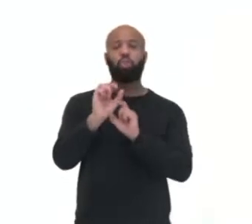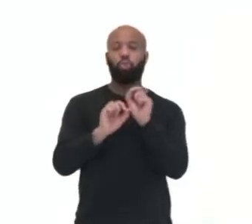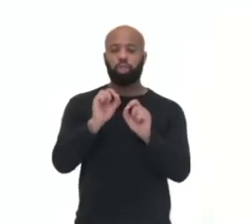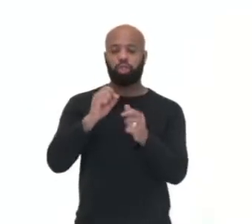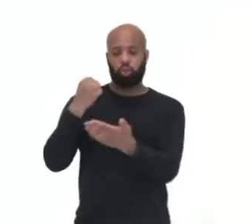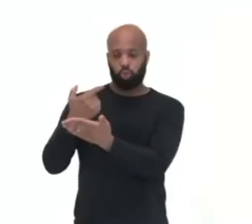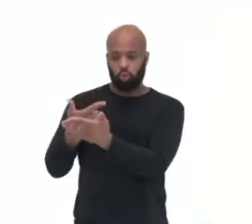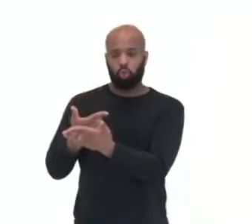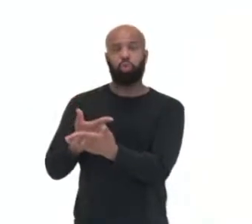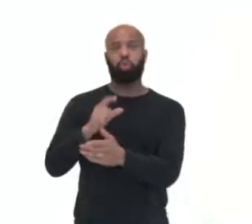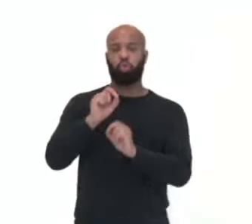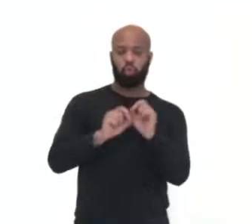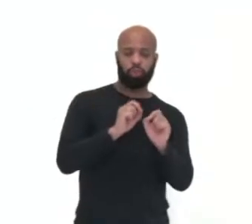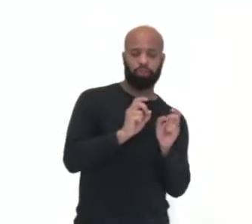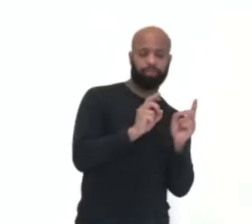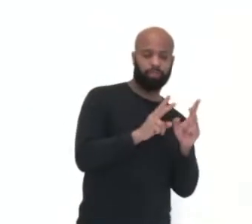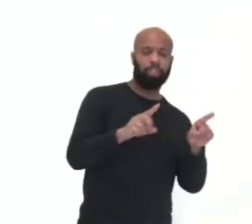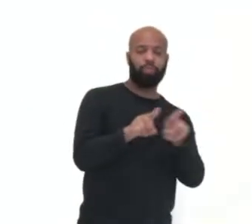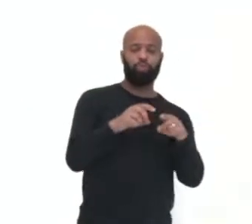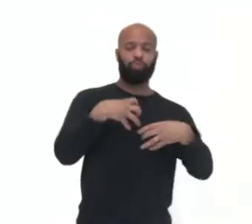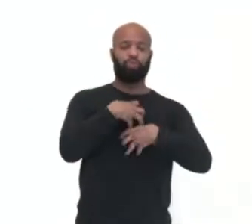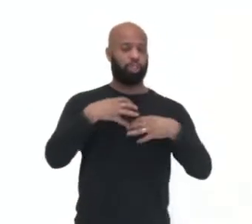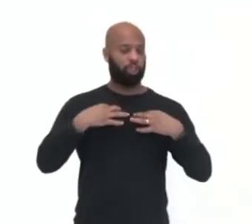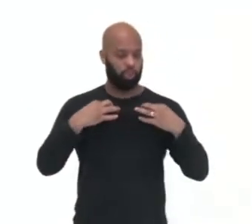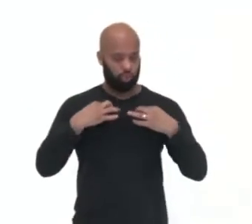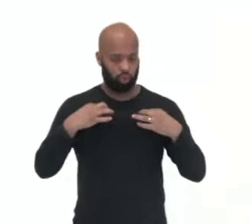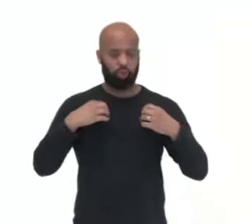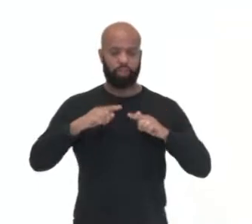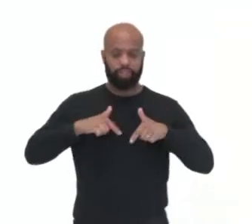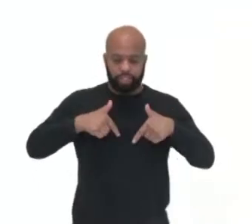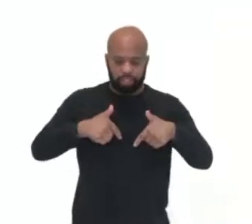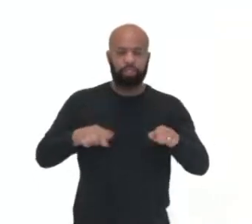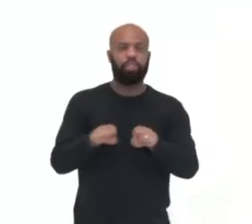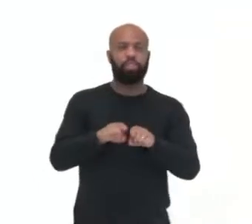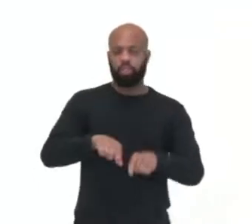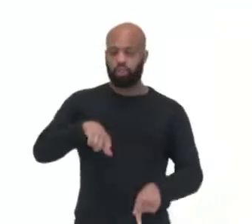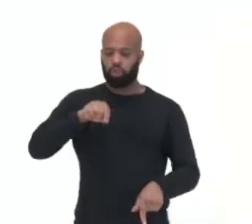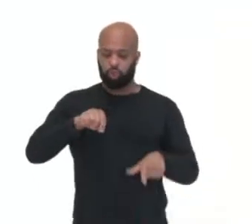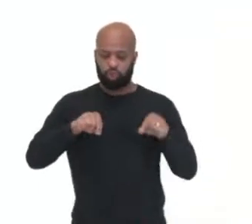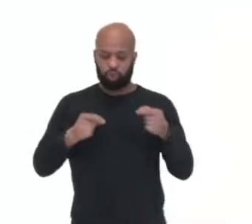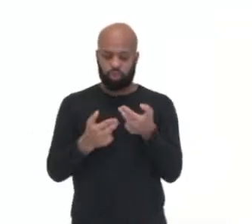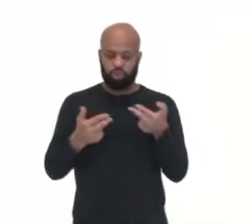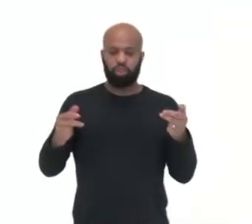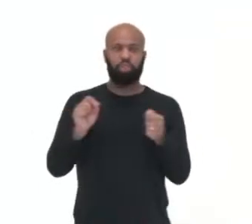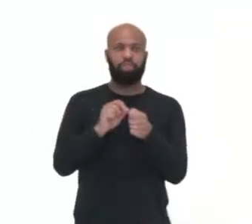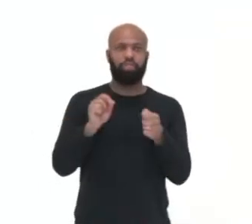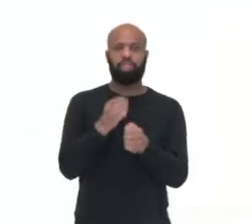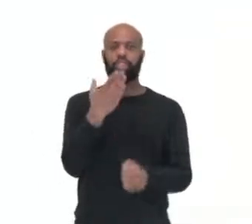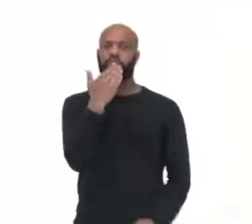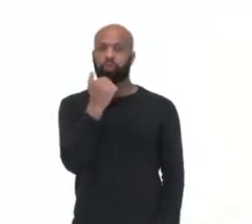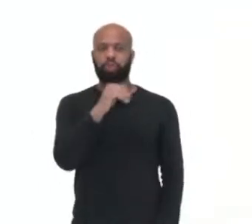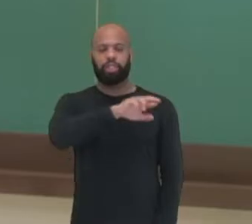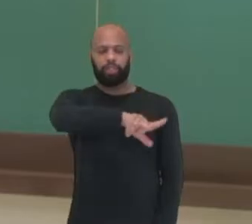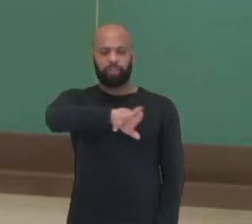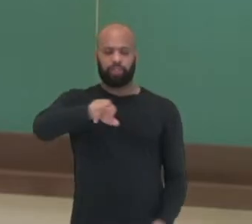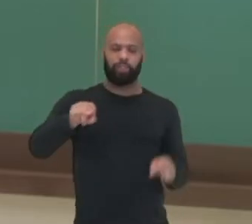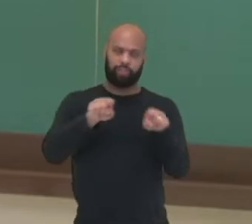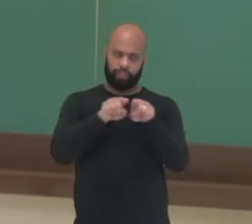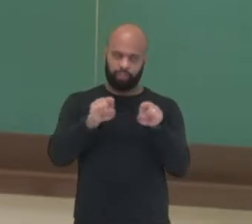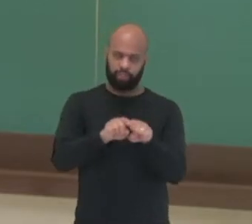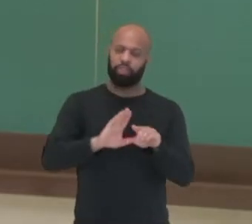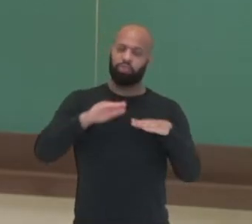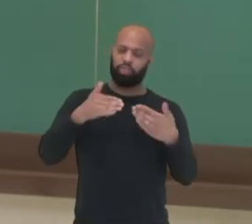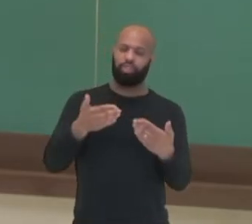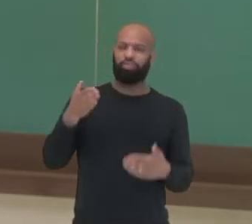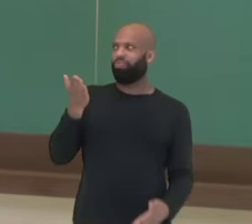de produtos, na forma de vestir, de agir, escolha das atividades físicas, alimentação, etc. Então a gente já